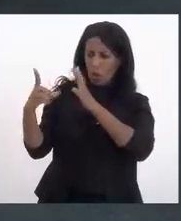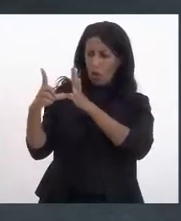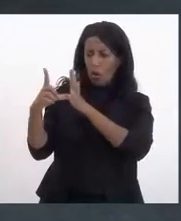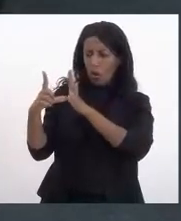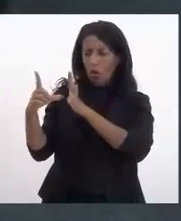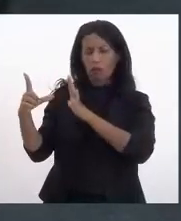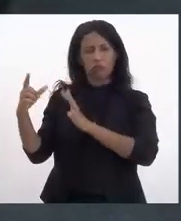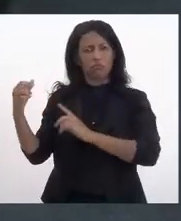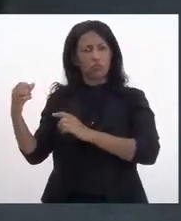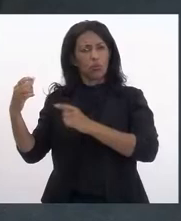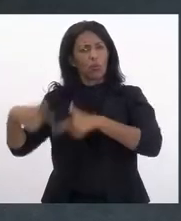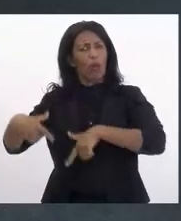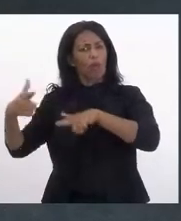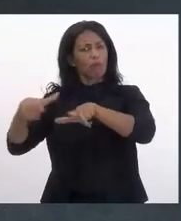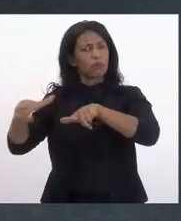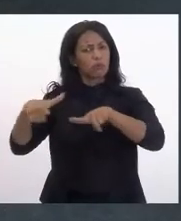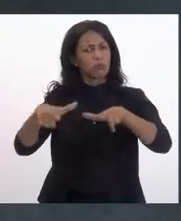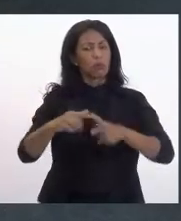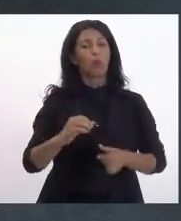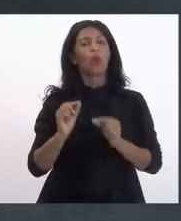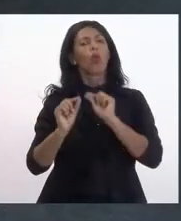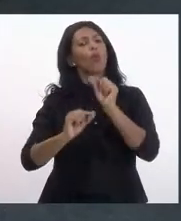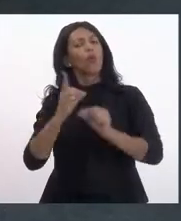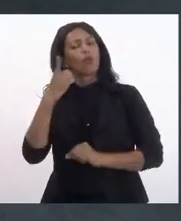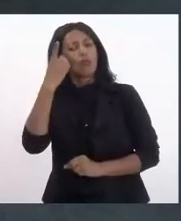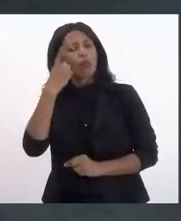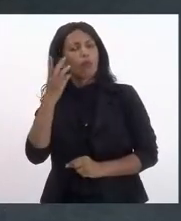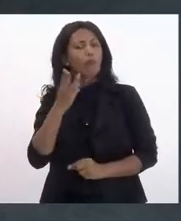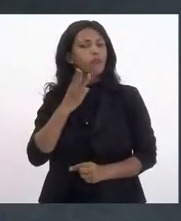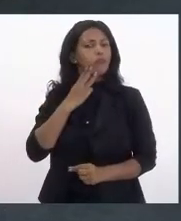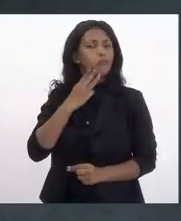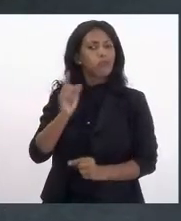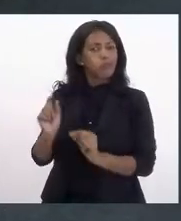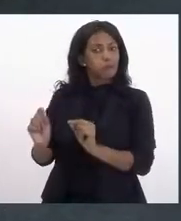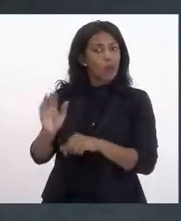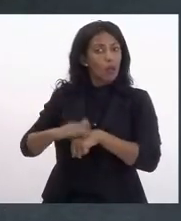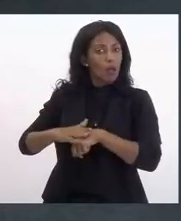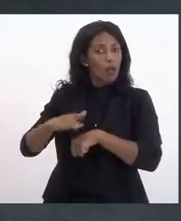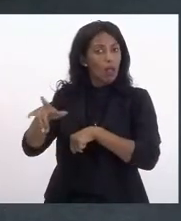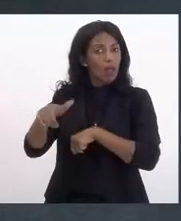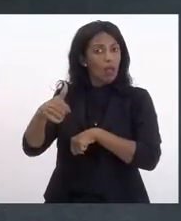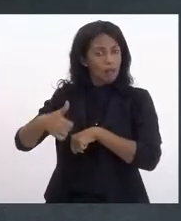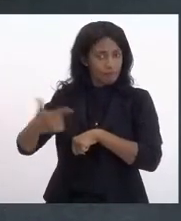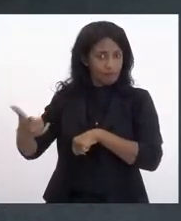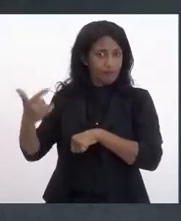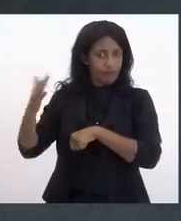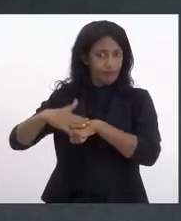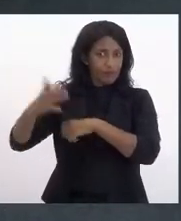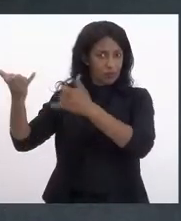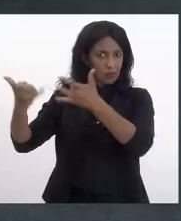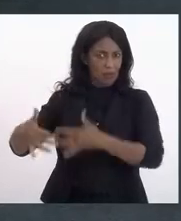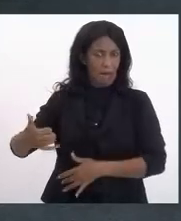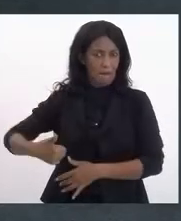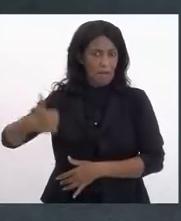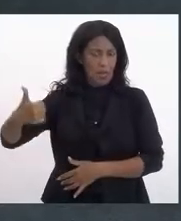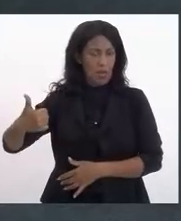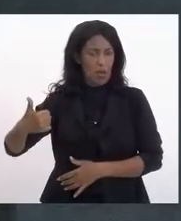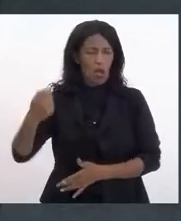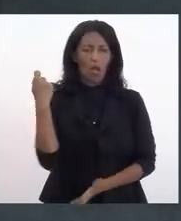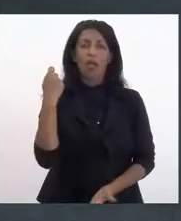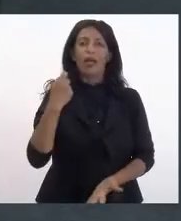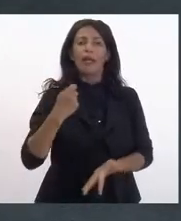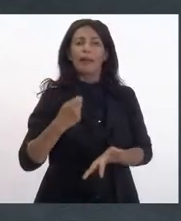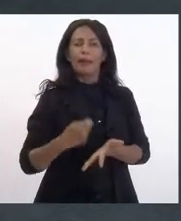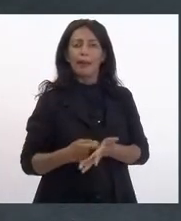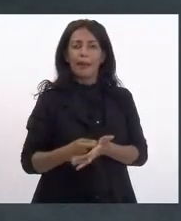trabalho. Então, o que é que fez o deputado Valdec? Primeiro, e ele vai explicar melhor depois, garantiu